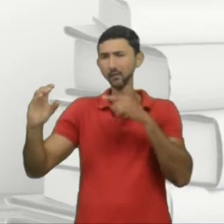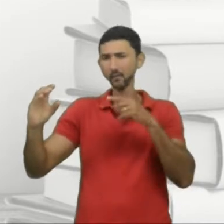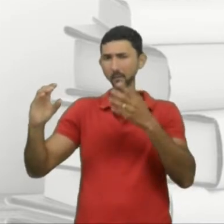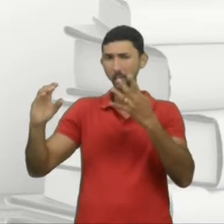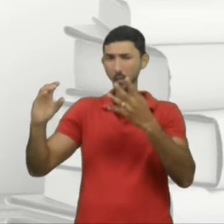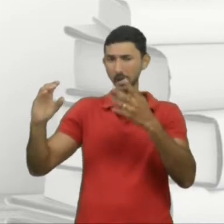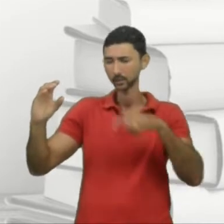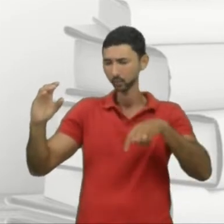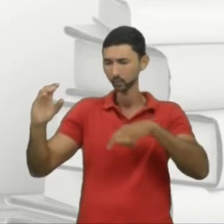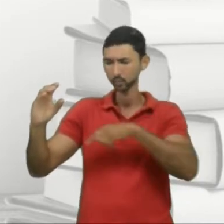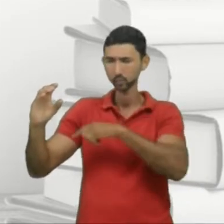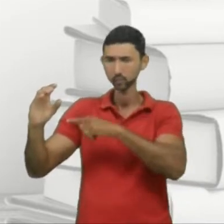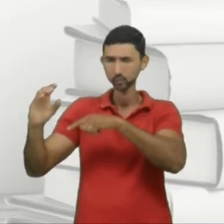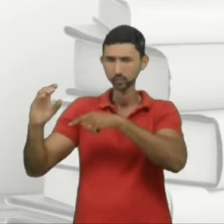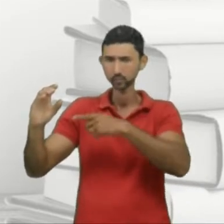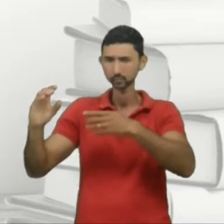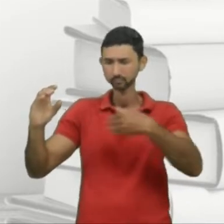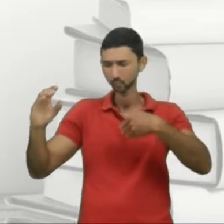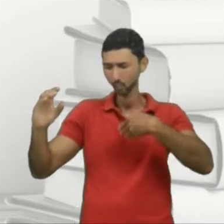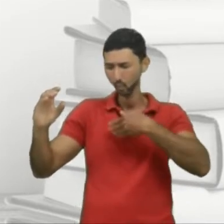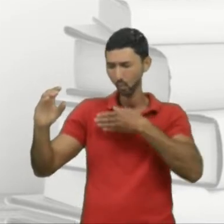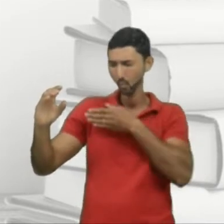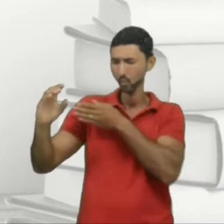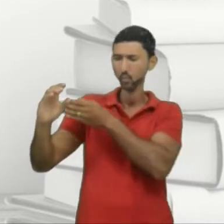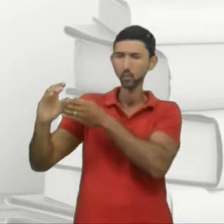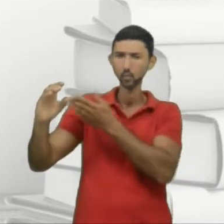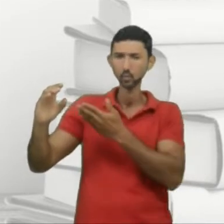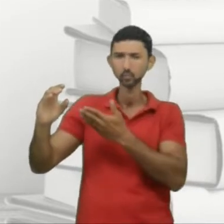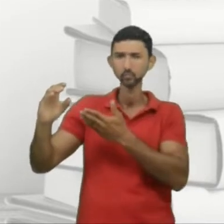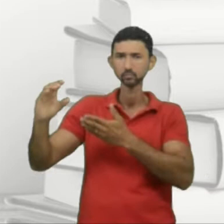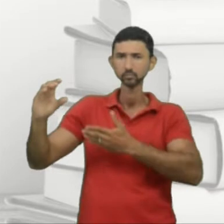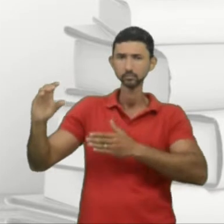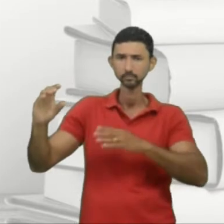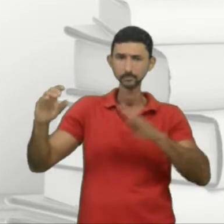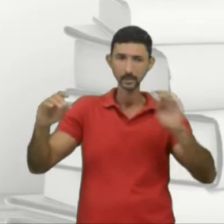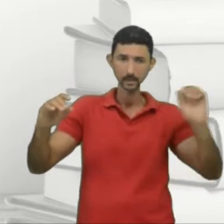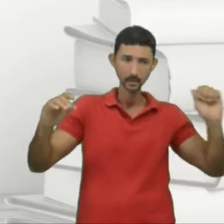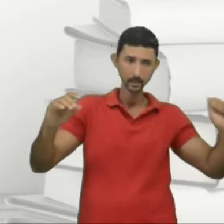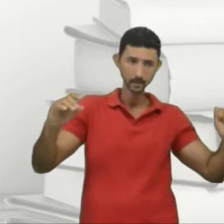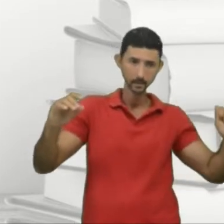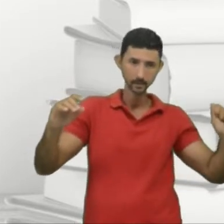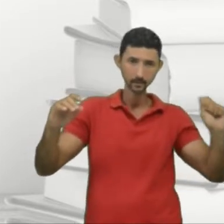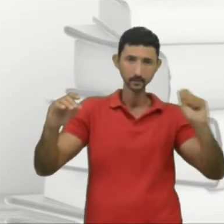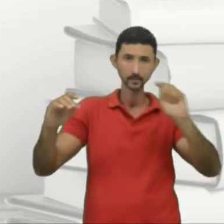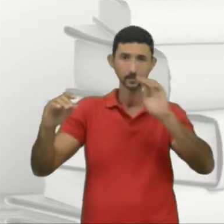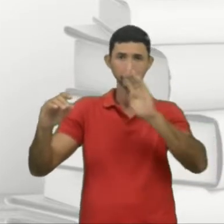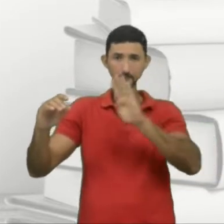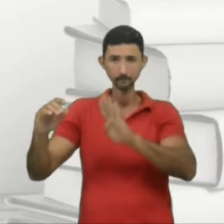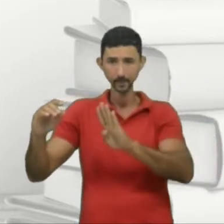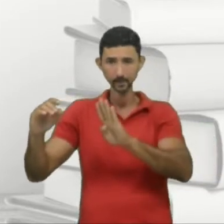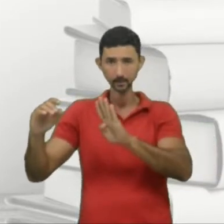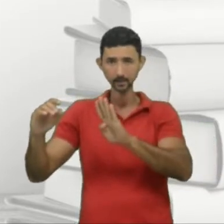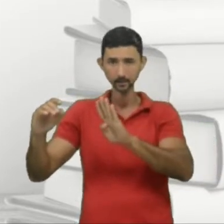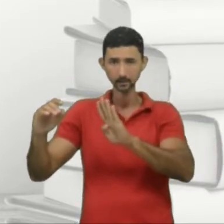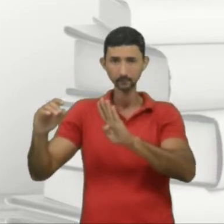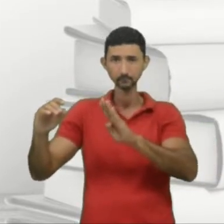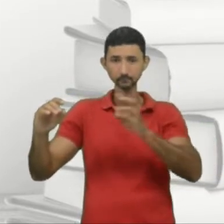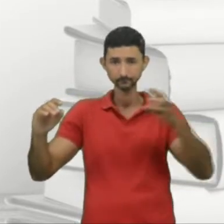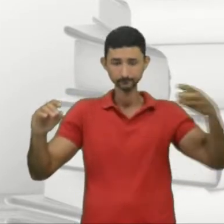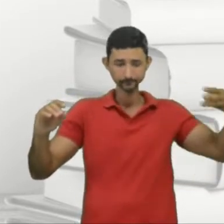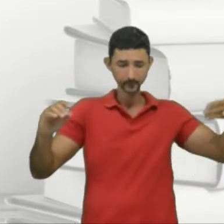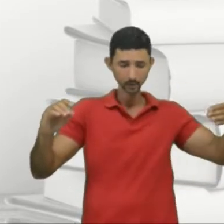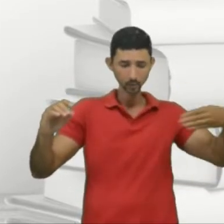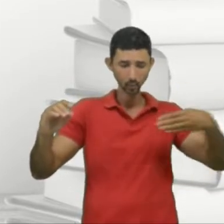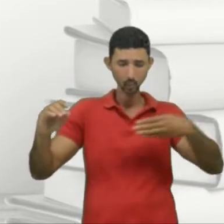4º caminho. E aí esse 4º caminho te levando da cidade A até a cidade B, também você tem novamente os 3